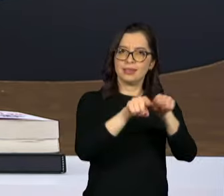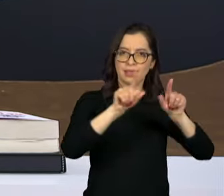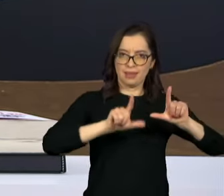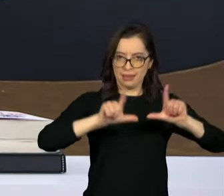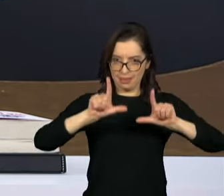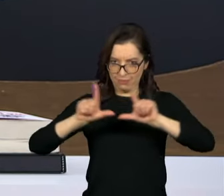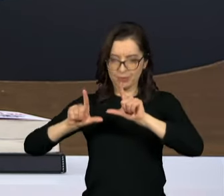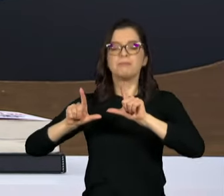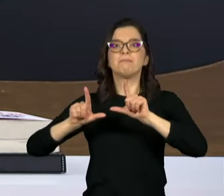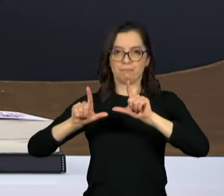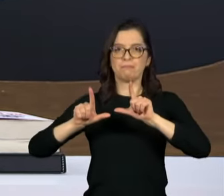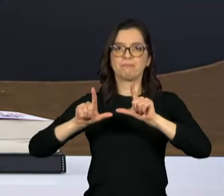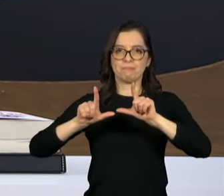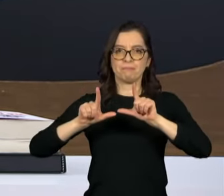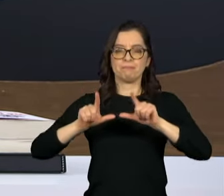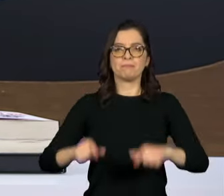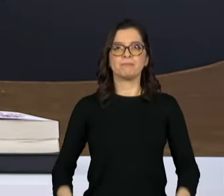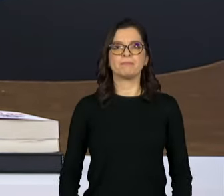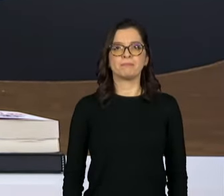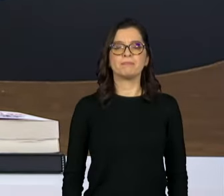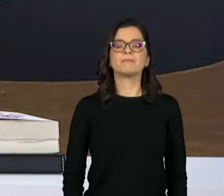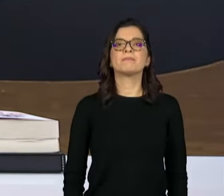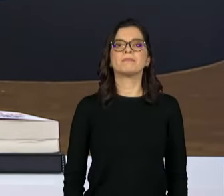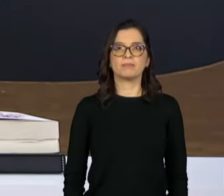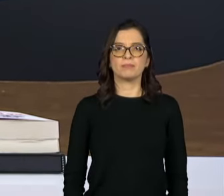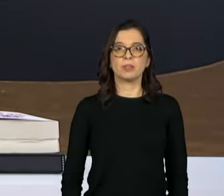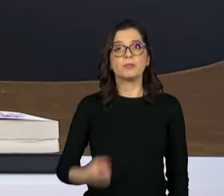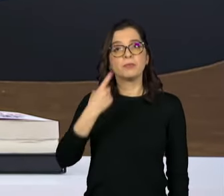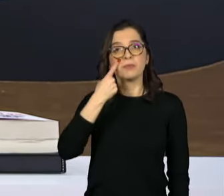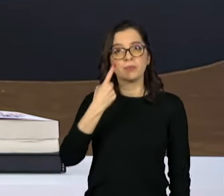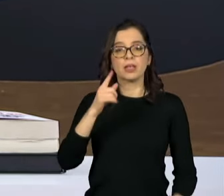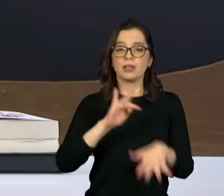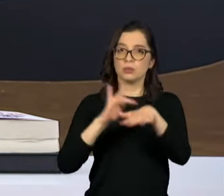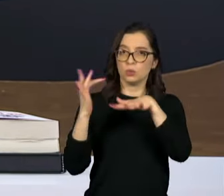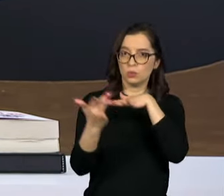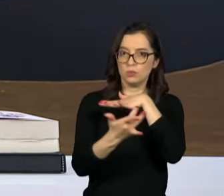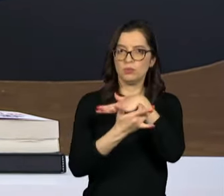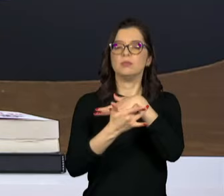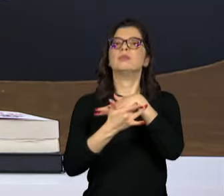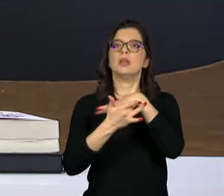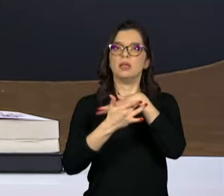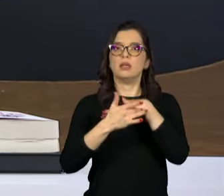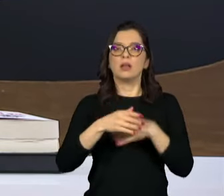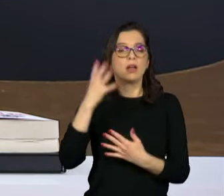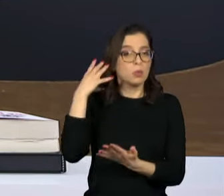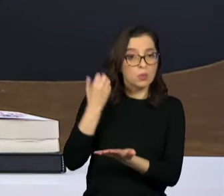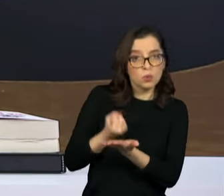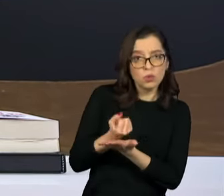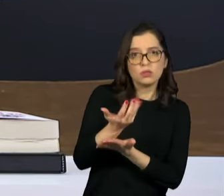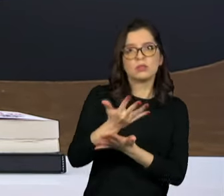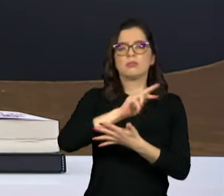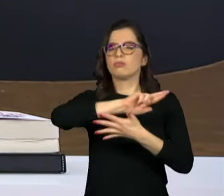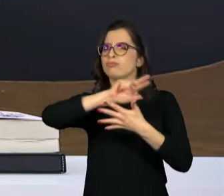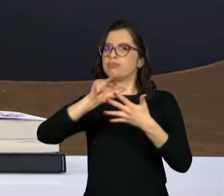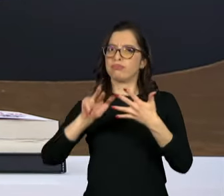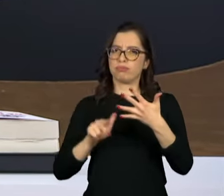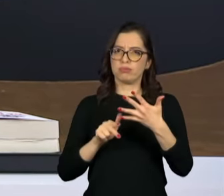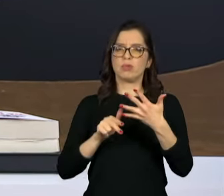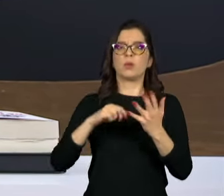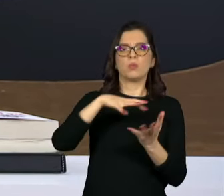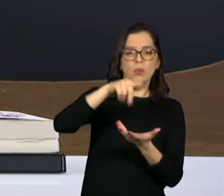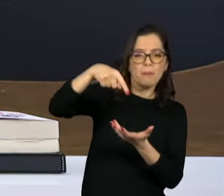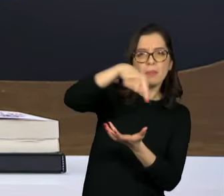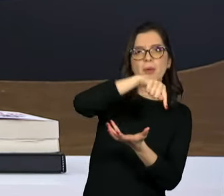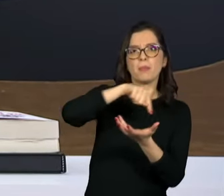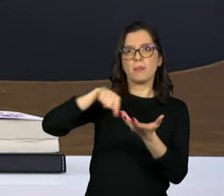Também é possível acompanhar o programa pelas nossas plataformas digitais nas telas do mundo todo. E depois ele